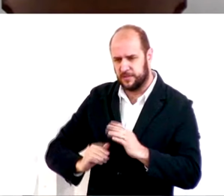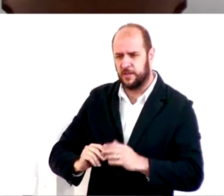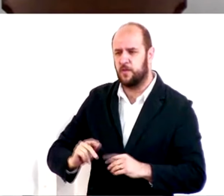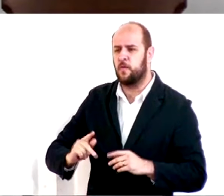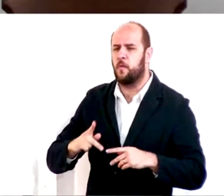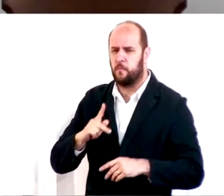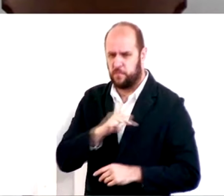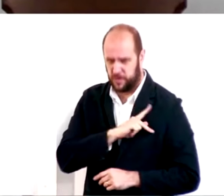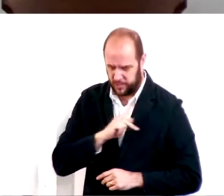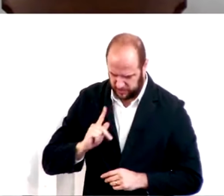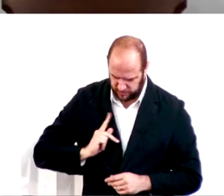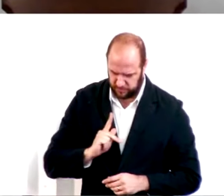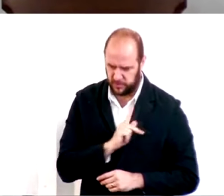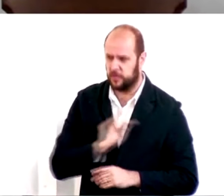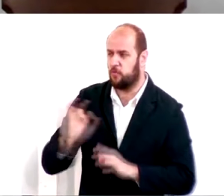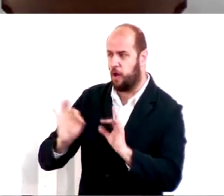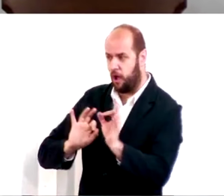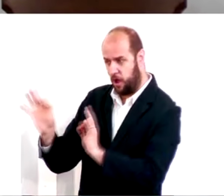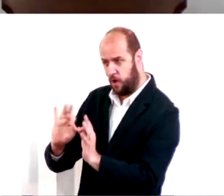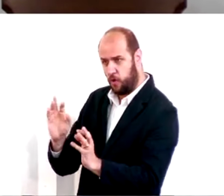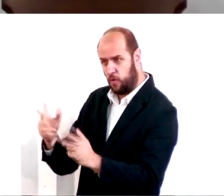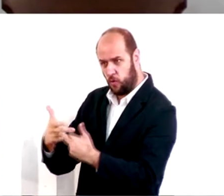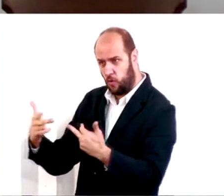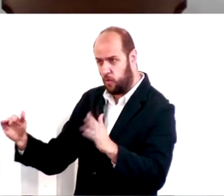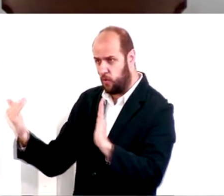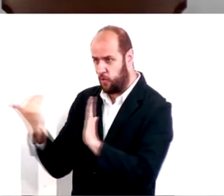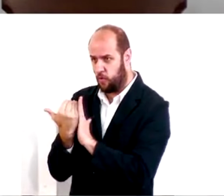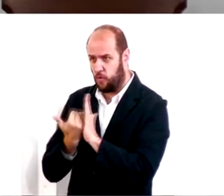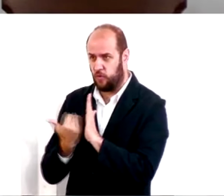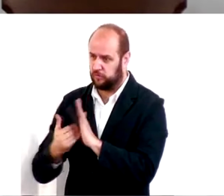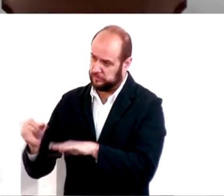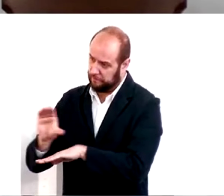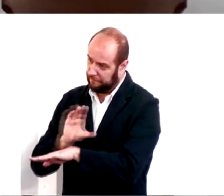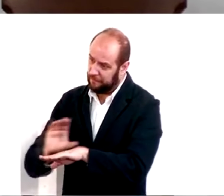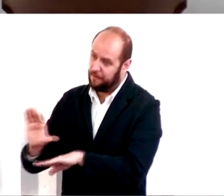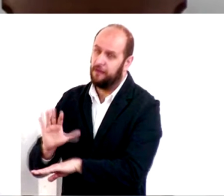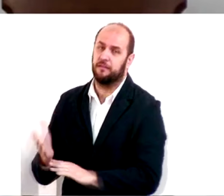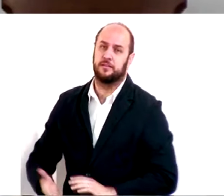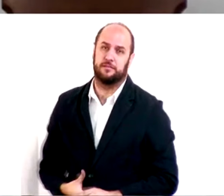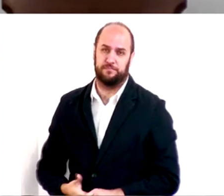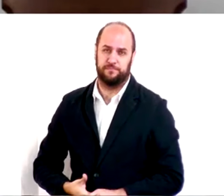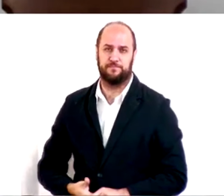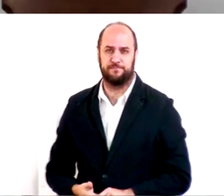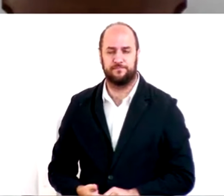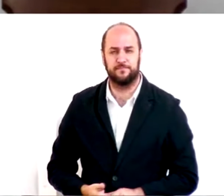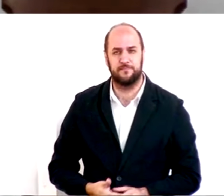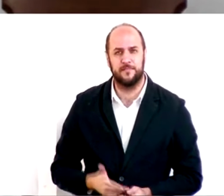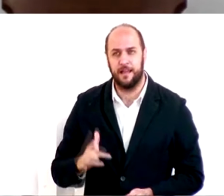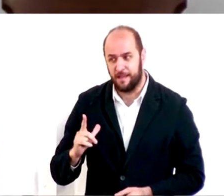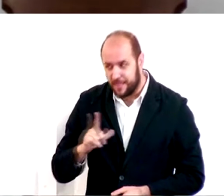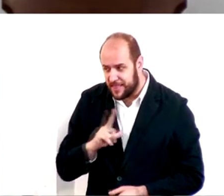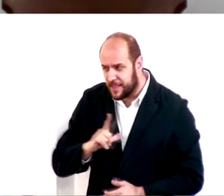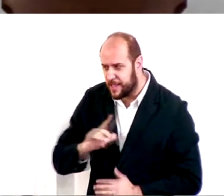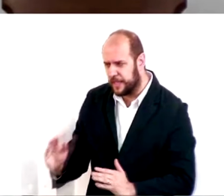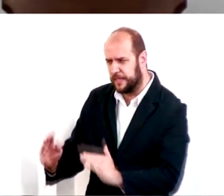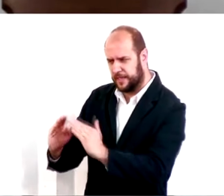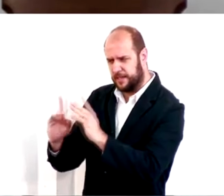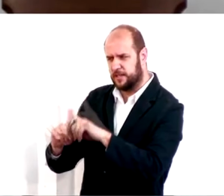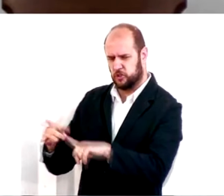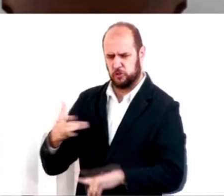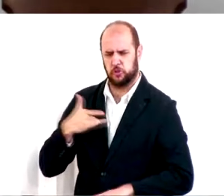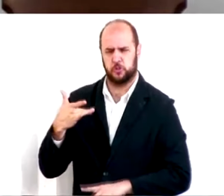coloque em ordem as coisas aí nessa ilha. Onde existe uma igreja saudável,